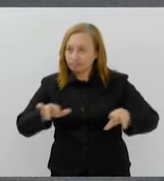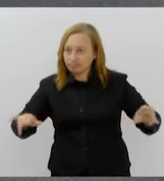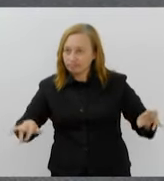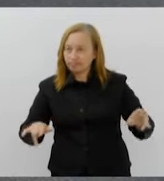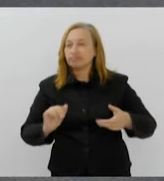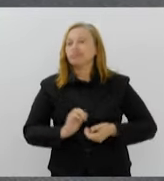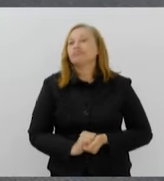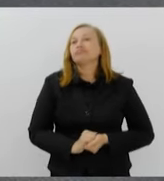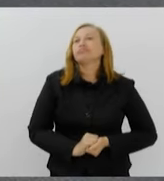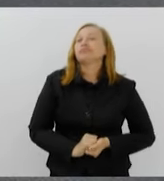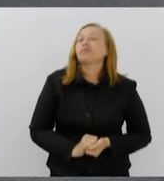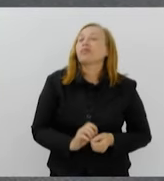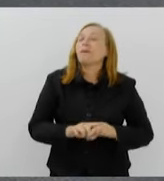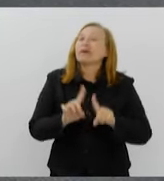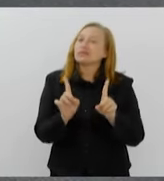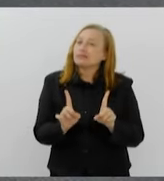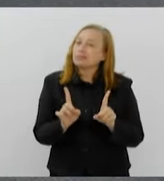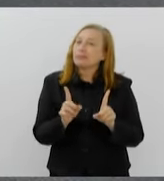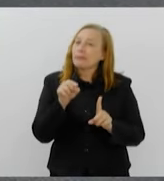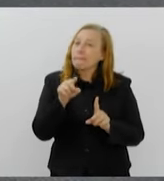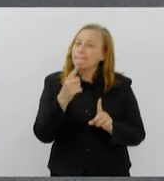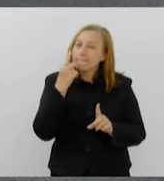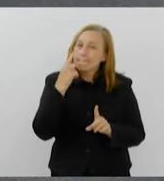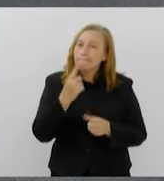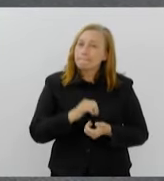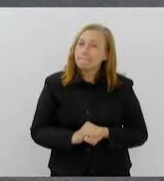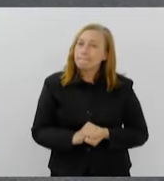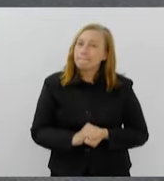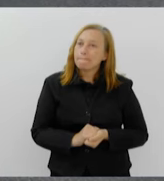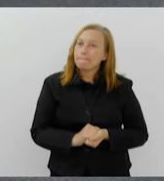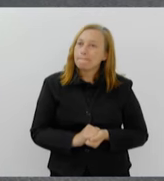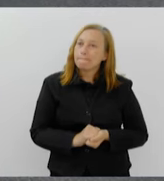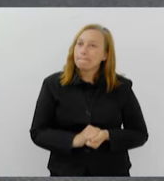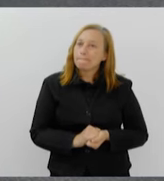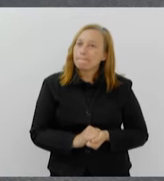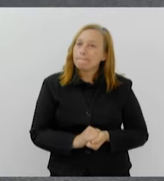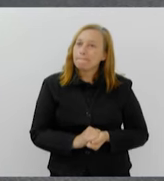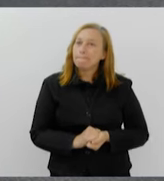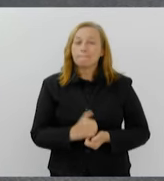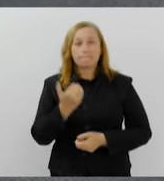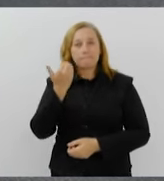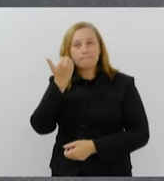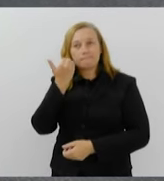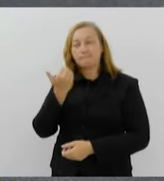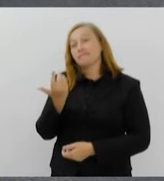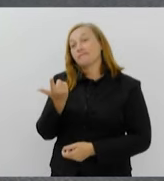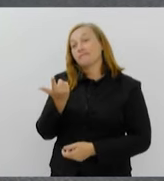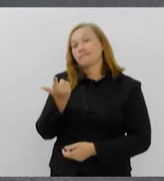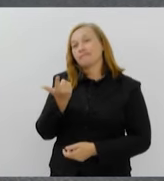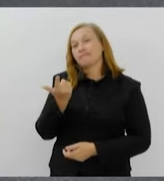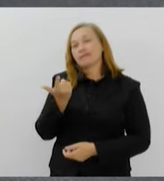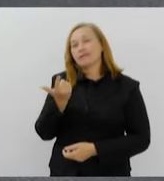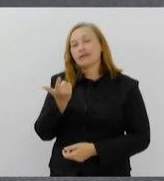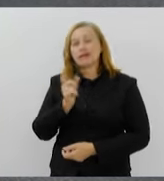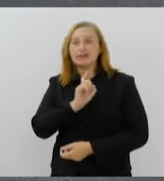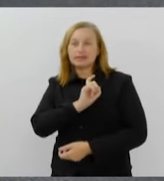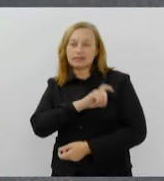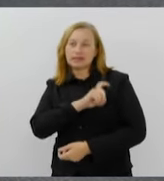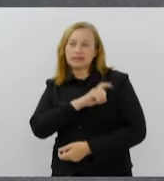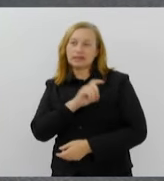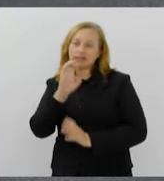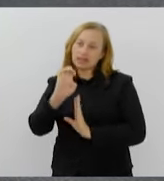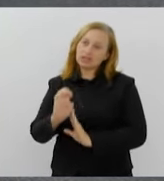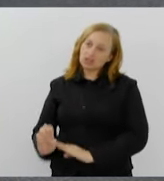divergem né mas aí você pega a hipocrisia da esquerda Deputado Rodrigo mourin são dois pesos Duas